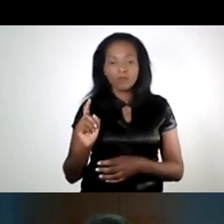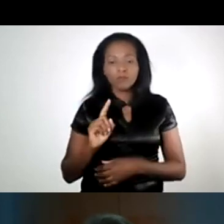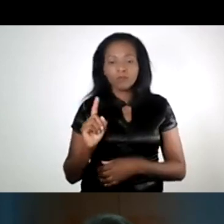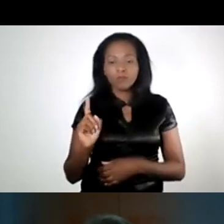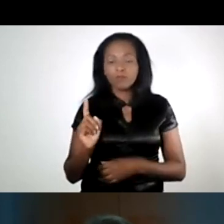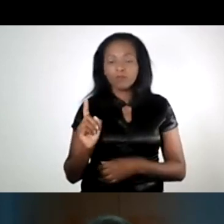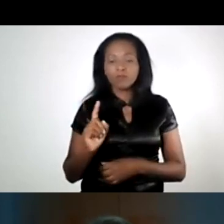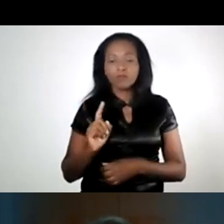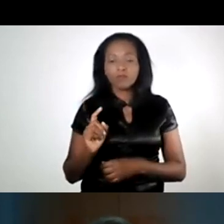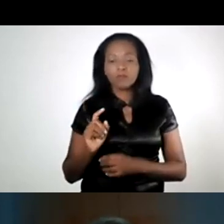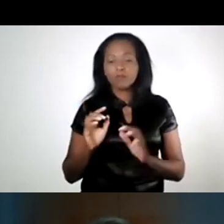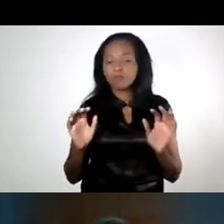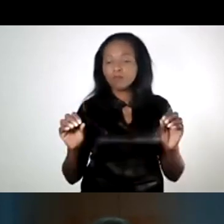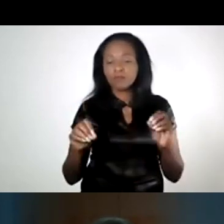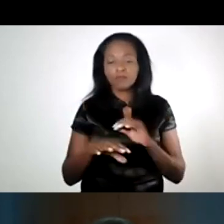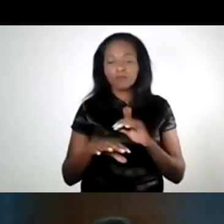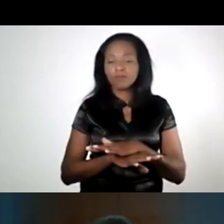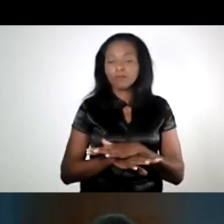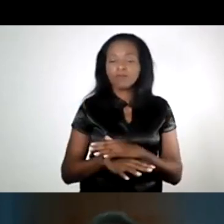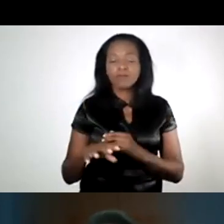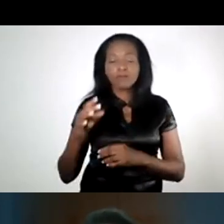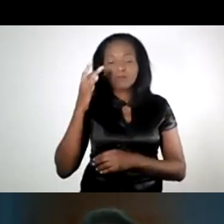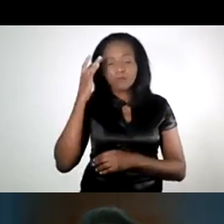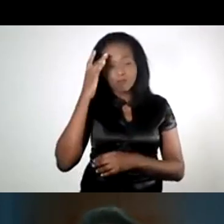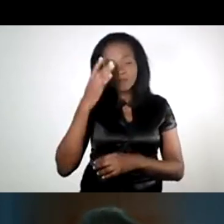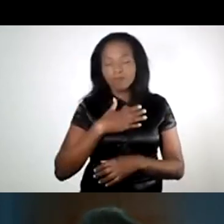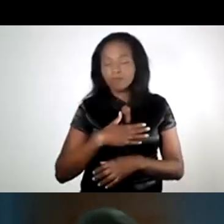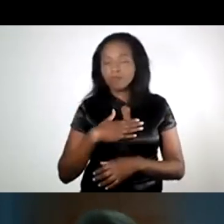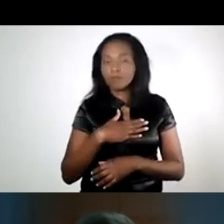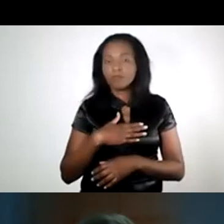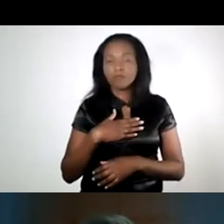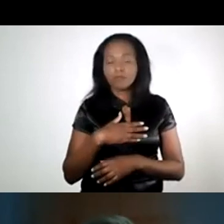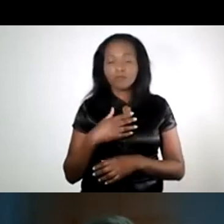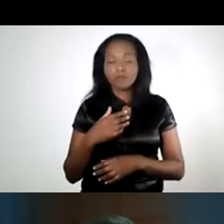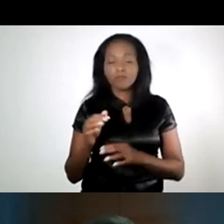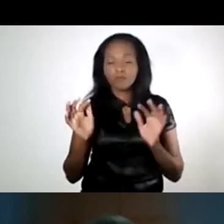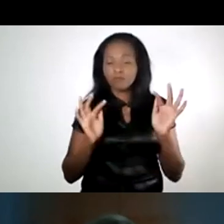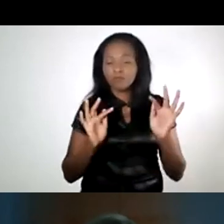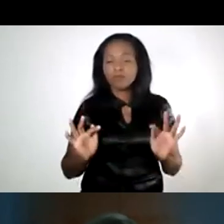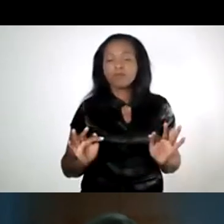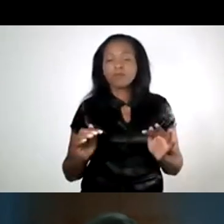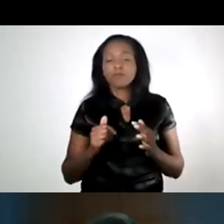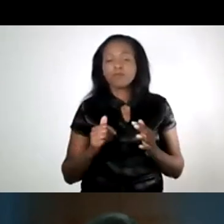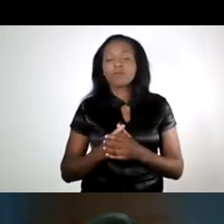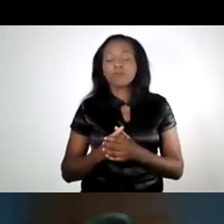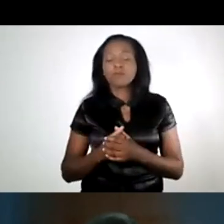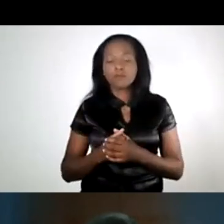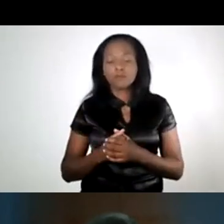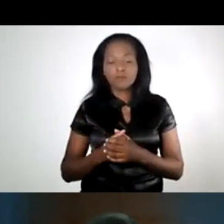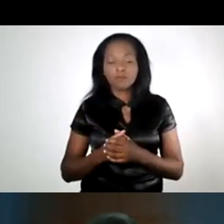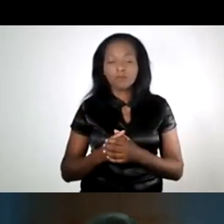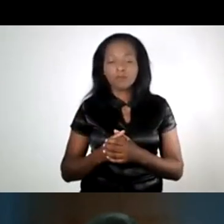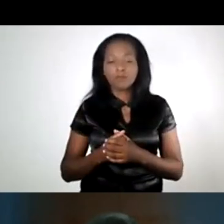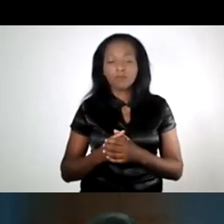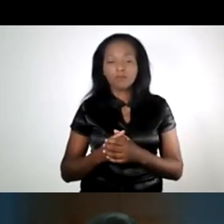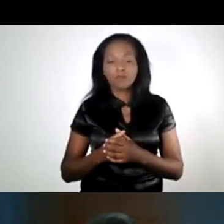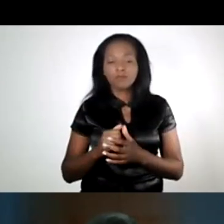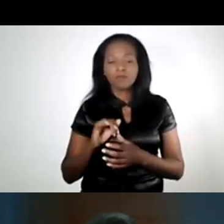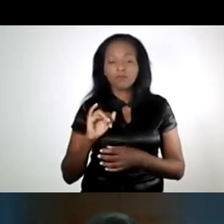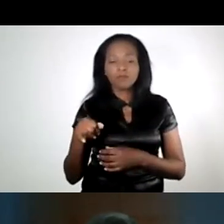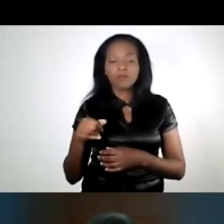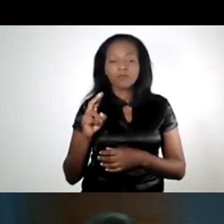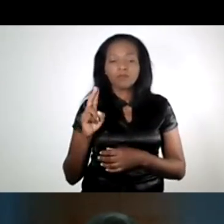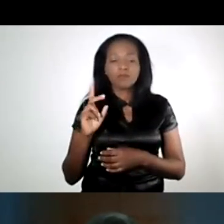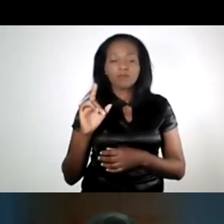Não, fechei por aqui. Acho que estou bem contemplada, bem feliz. Karine e Julie, antes